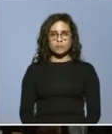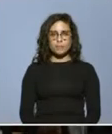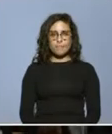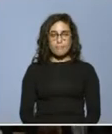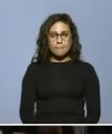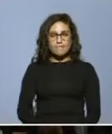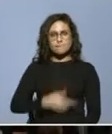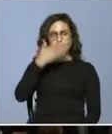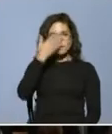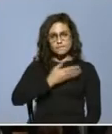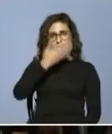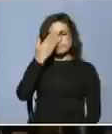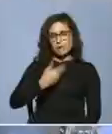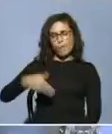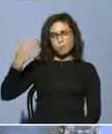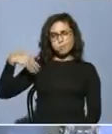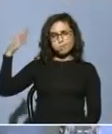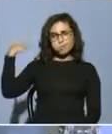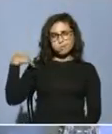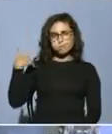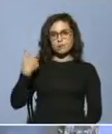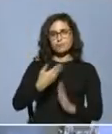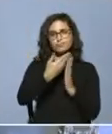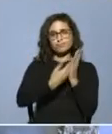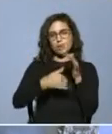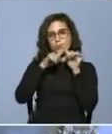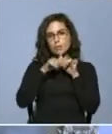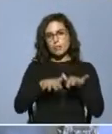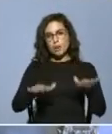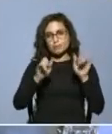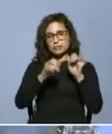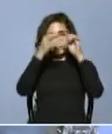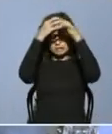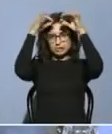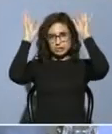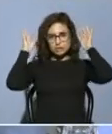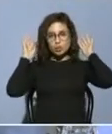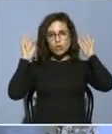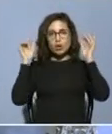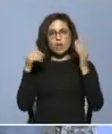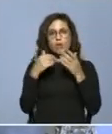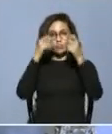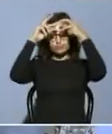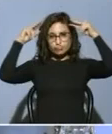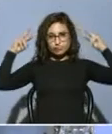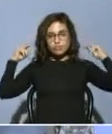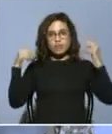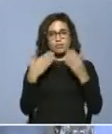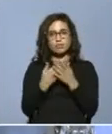Naqueles dias, saiu um decreto de César Augusto para ser recenseada toda a